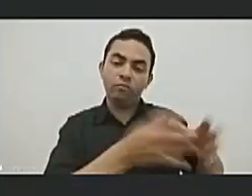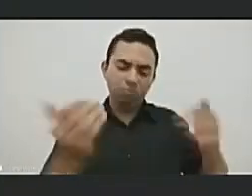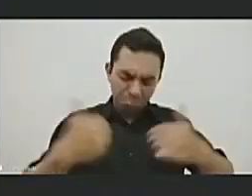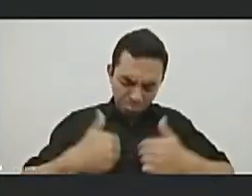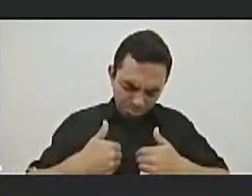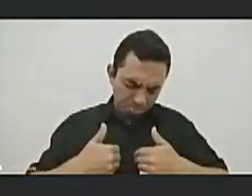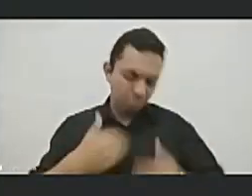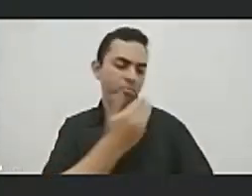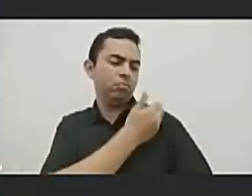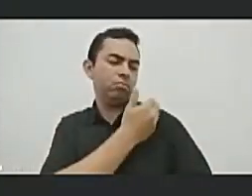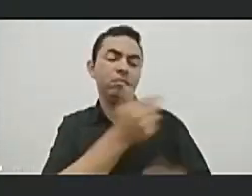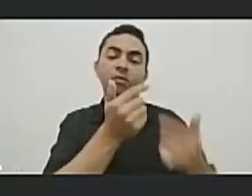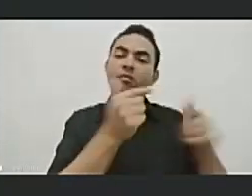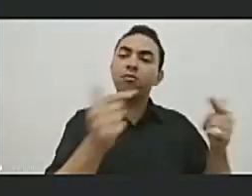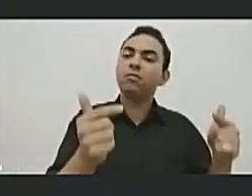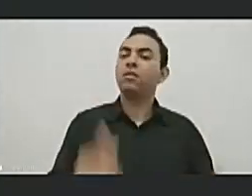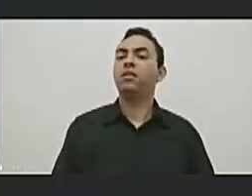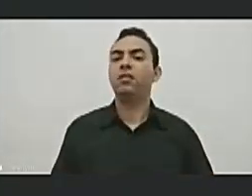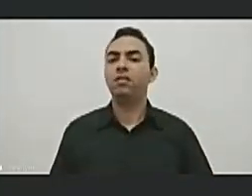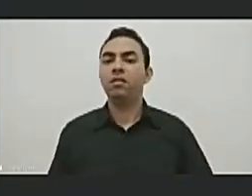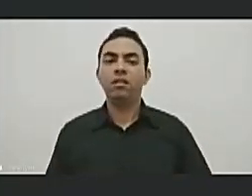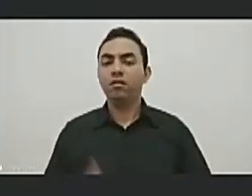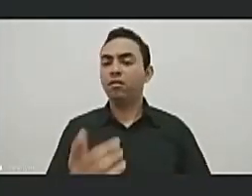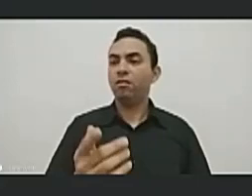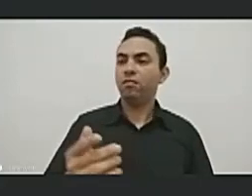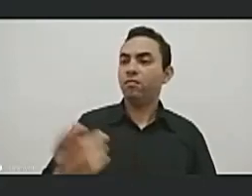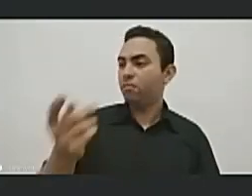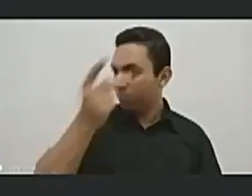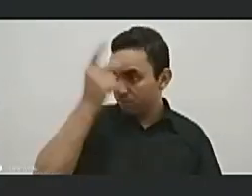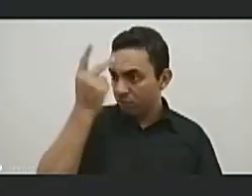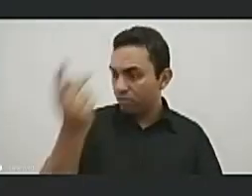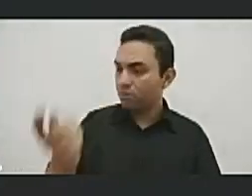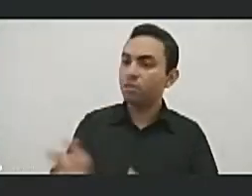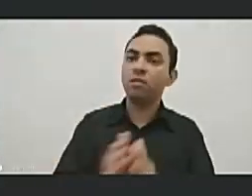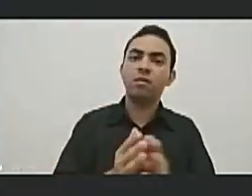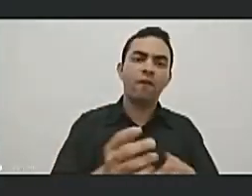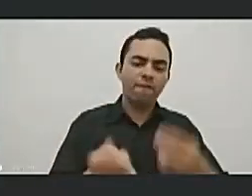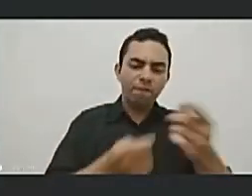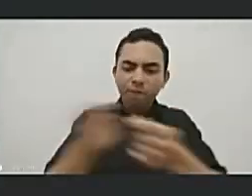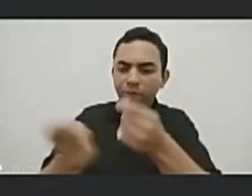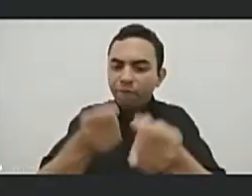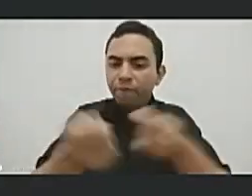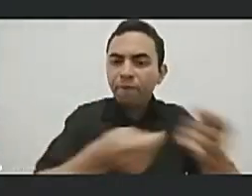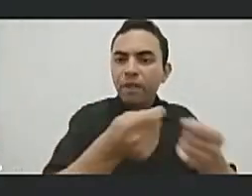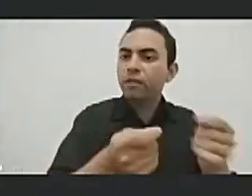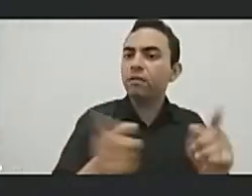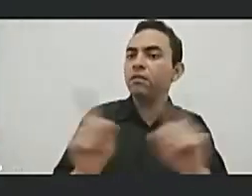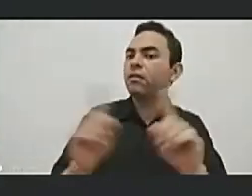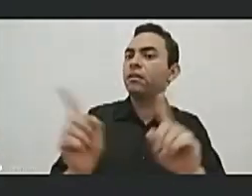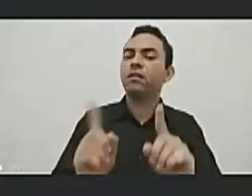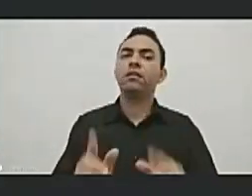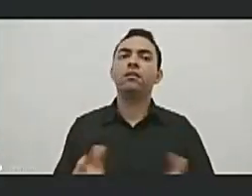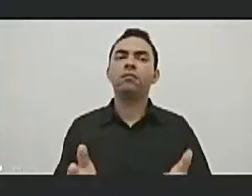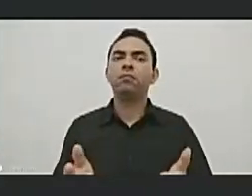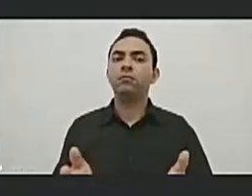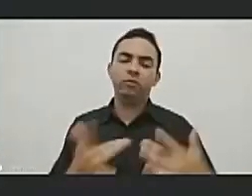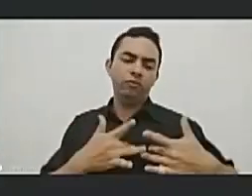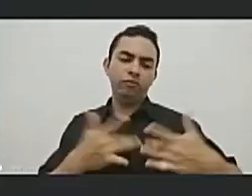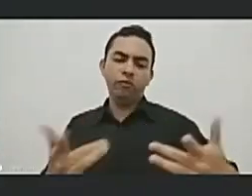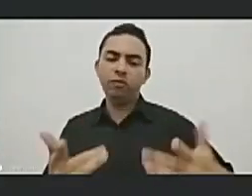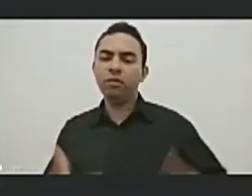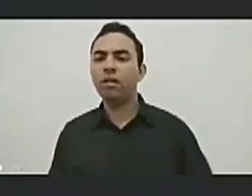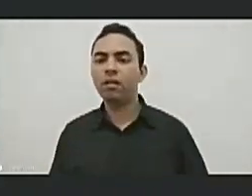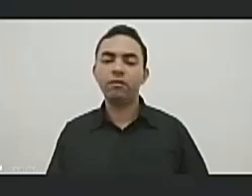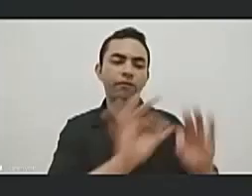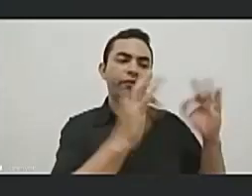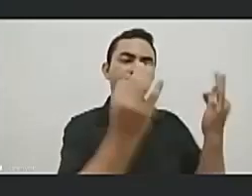lucrativos administradas por mães voluntárias e que é composta por 180 famílias de crianças e adolescentes com